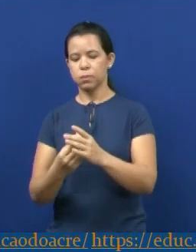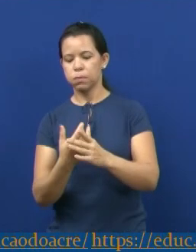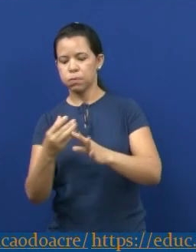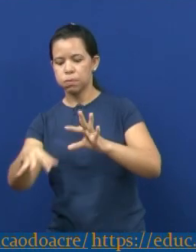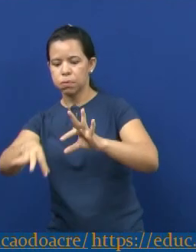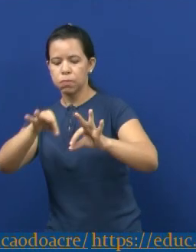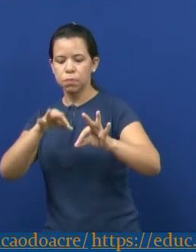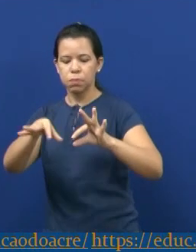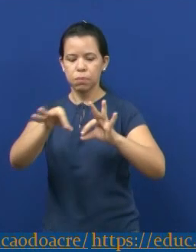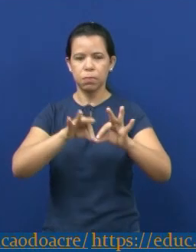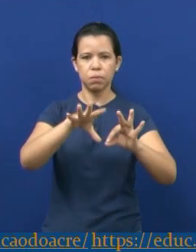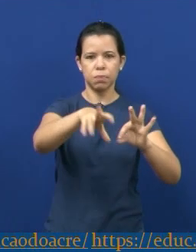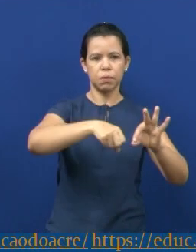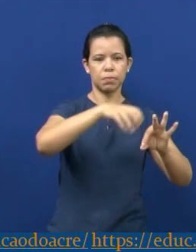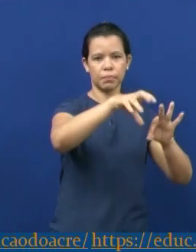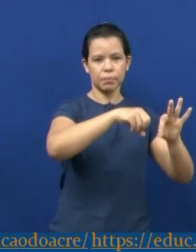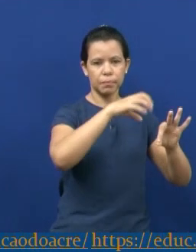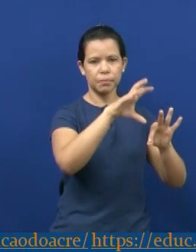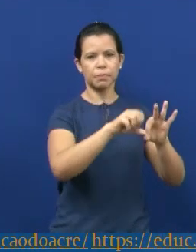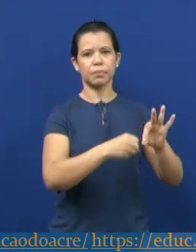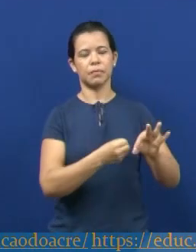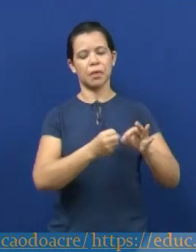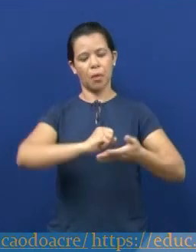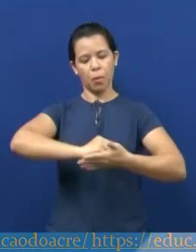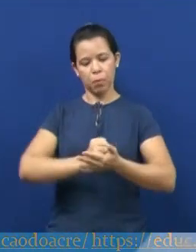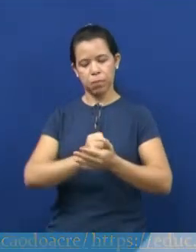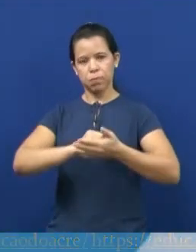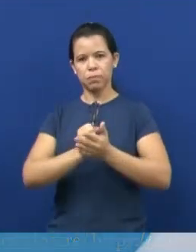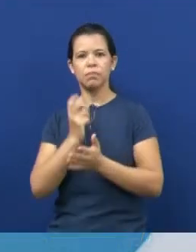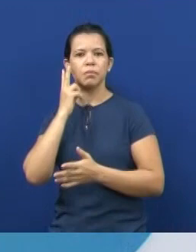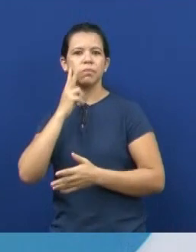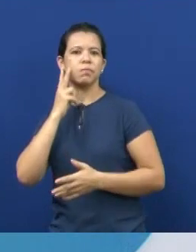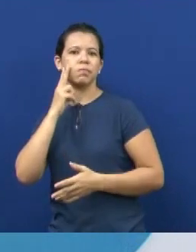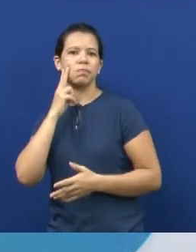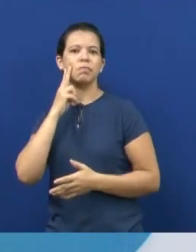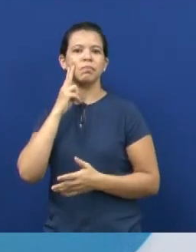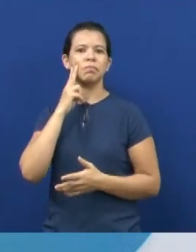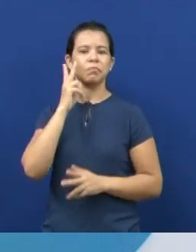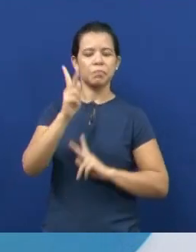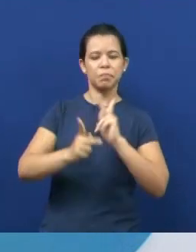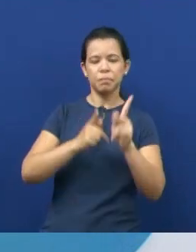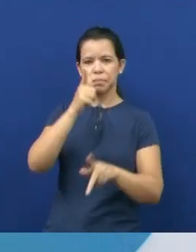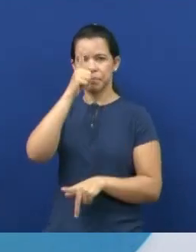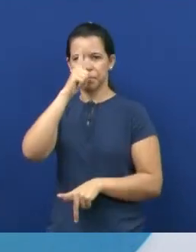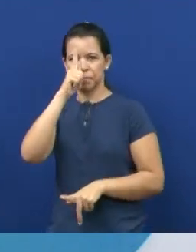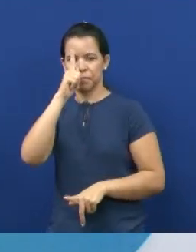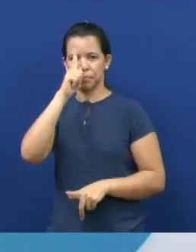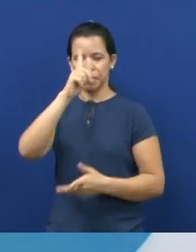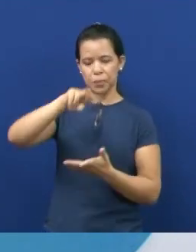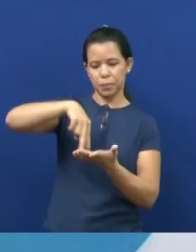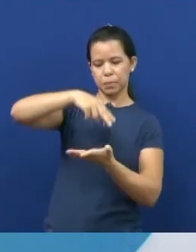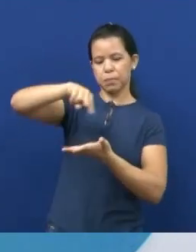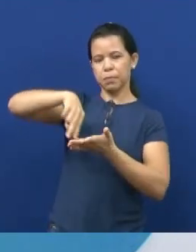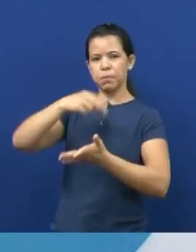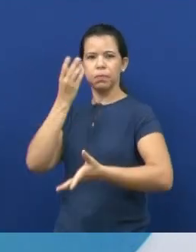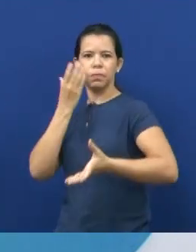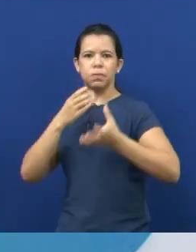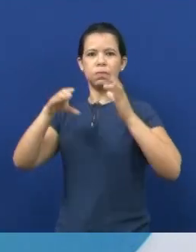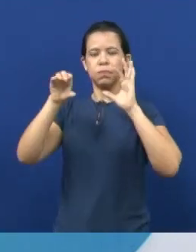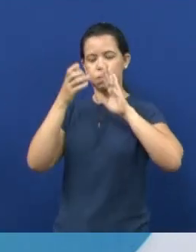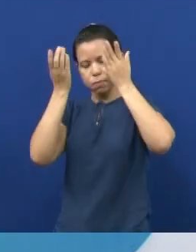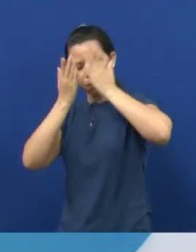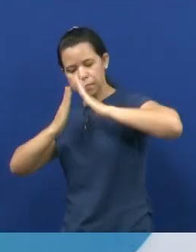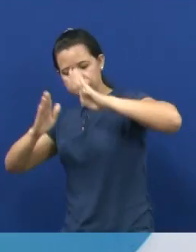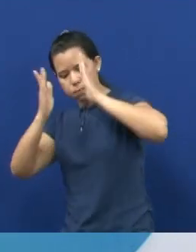transformar em vinhos os gregos manifestavam suas celebrações por meio de cantos e danças flutuando ao deus